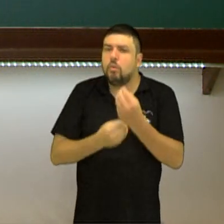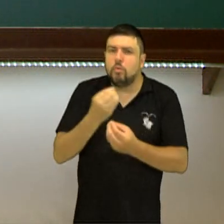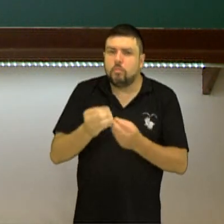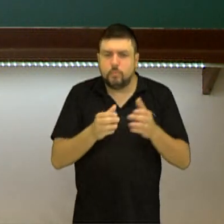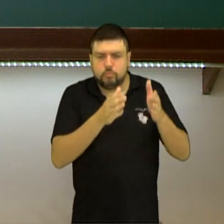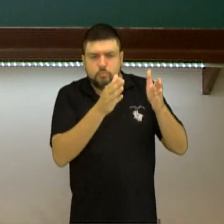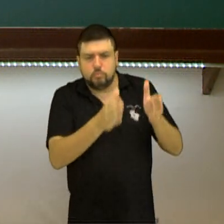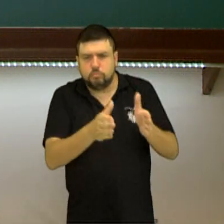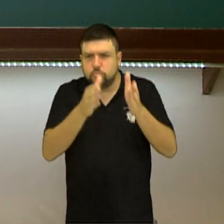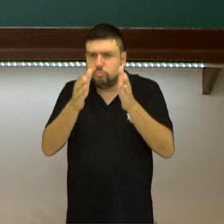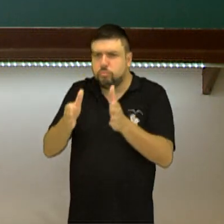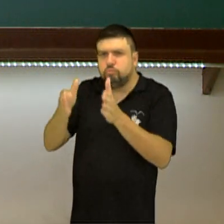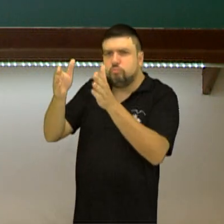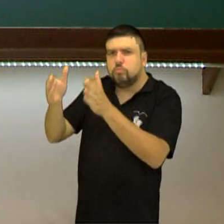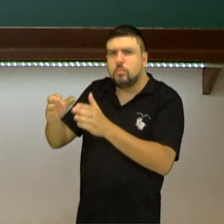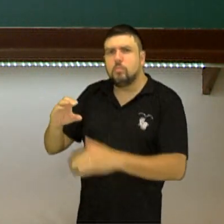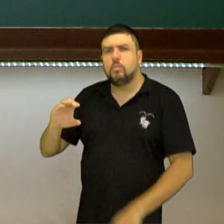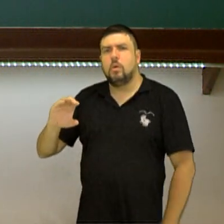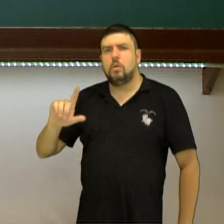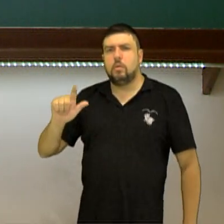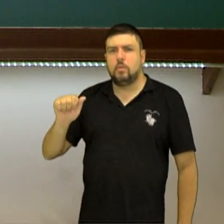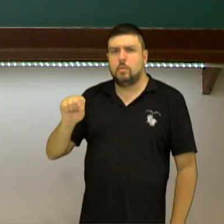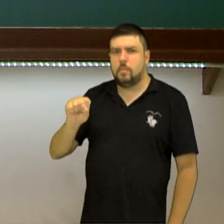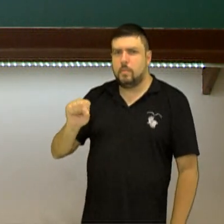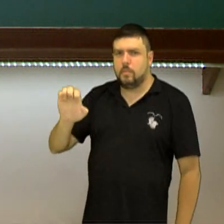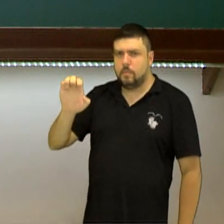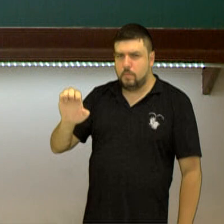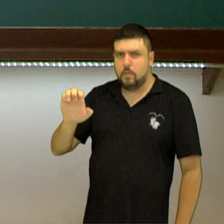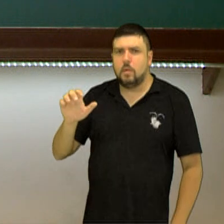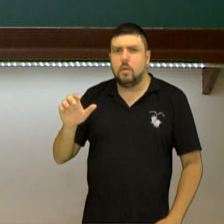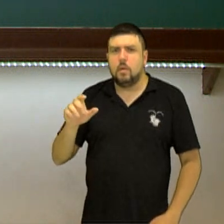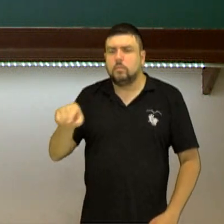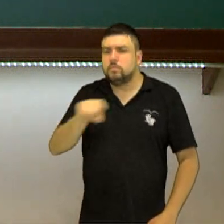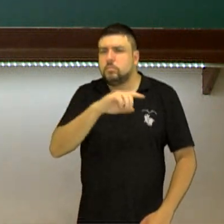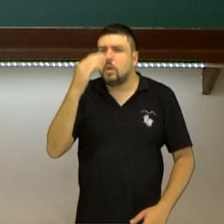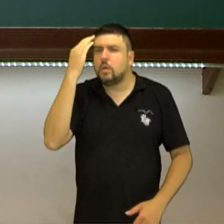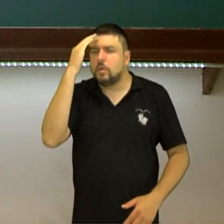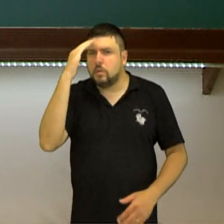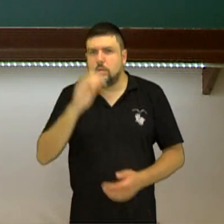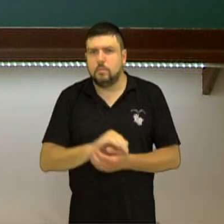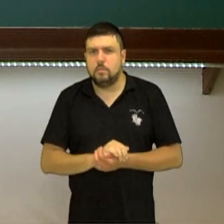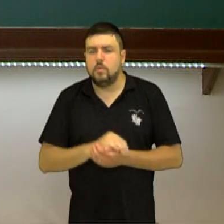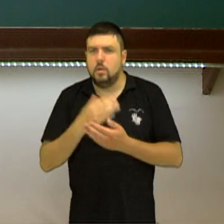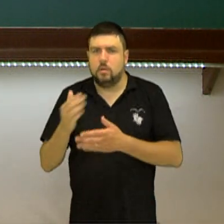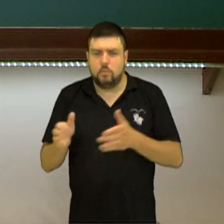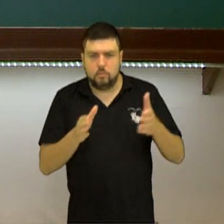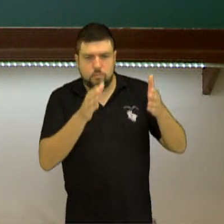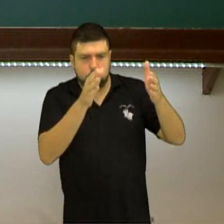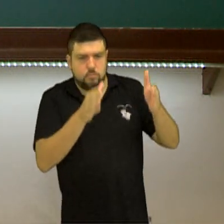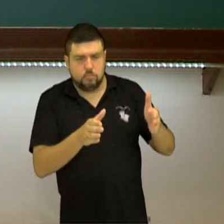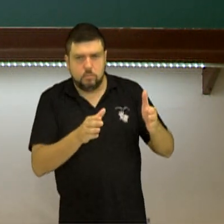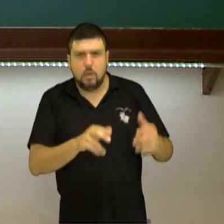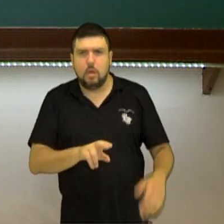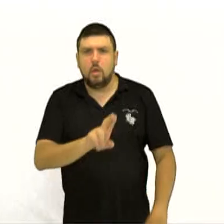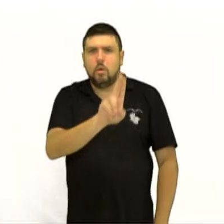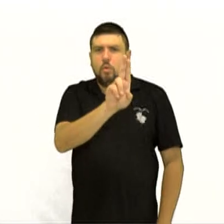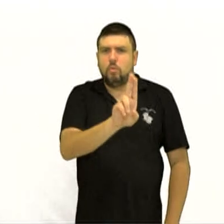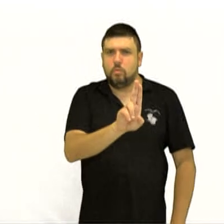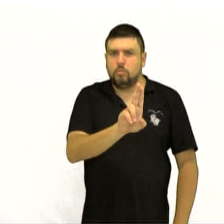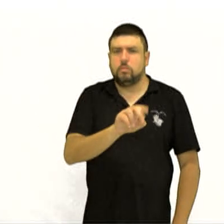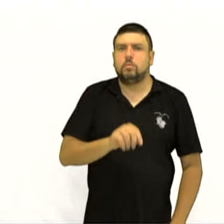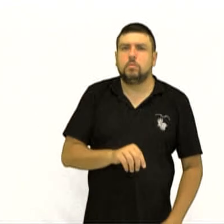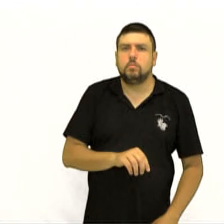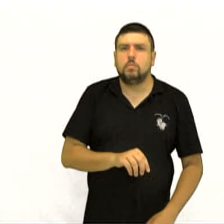unidade, que é a classe unitária, onde o valor do algarismo ali nessa classe vale vezes